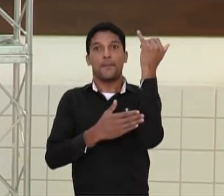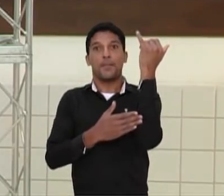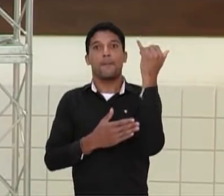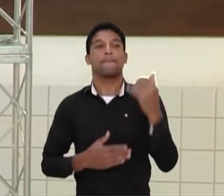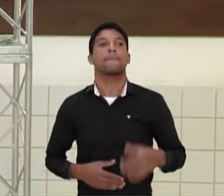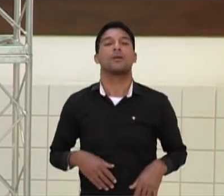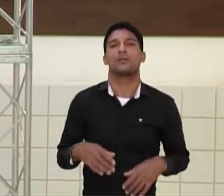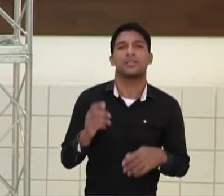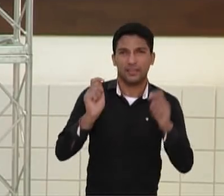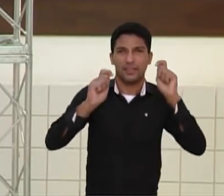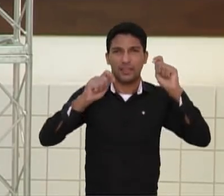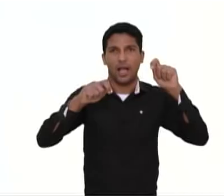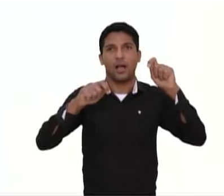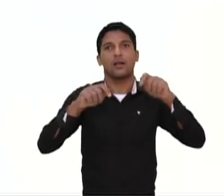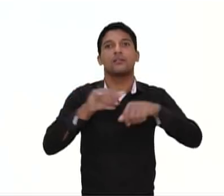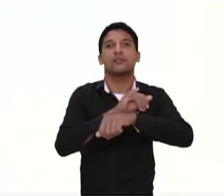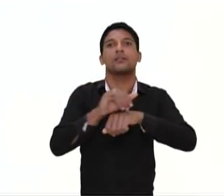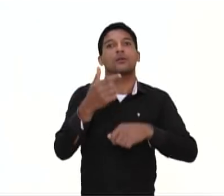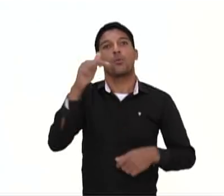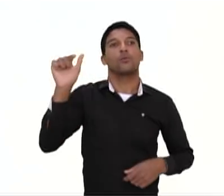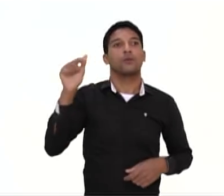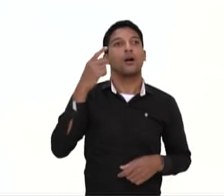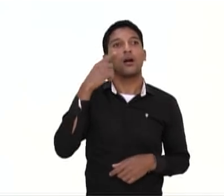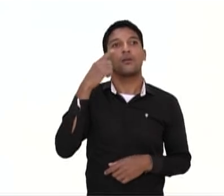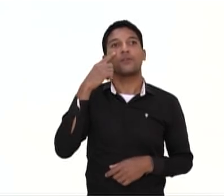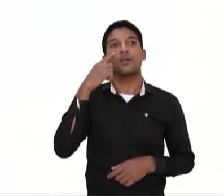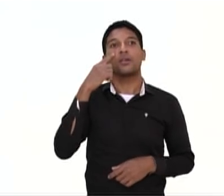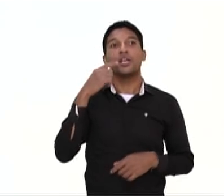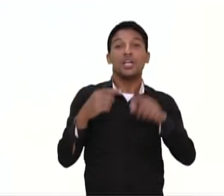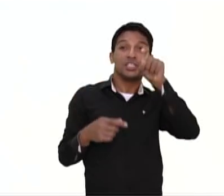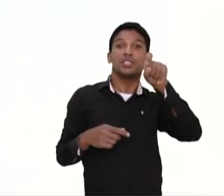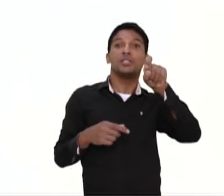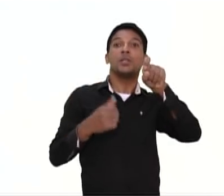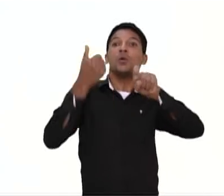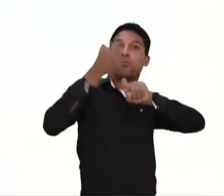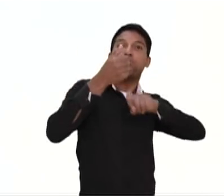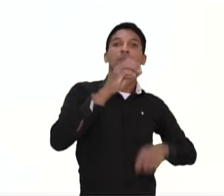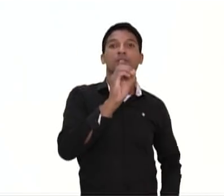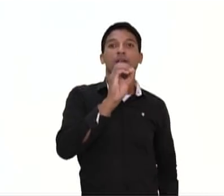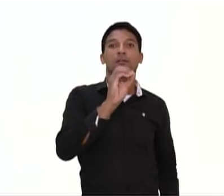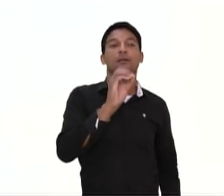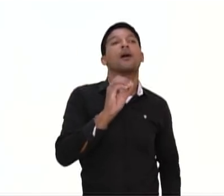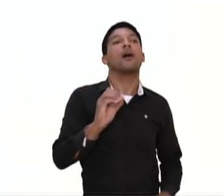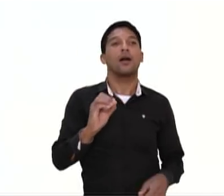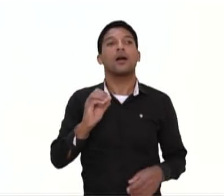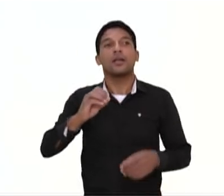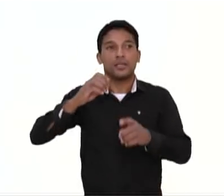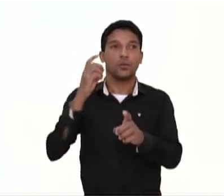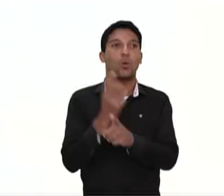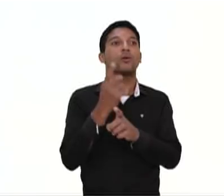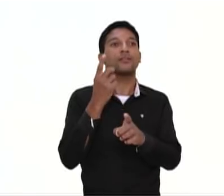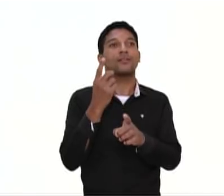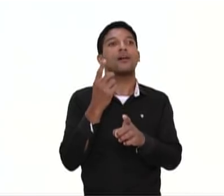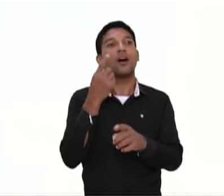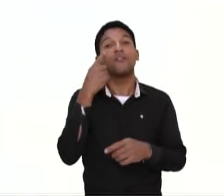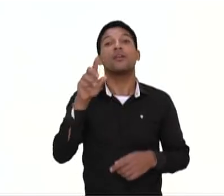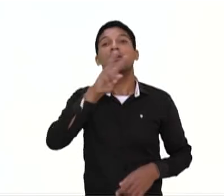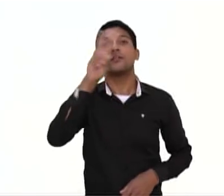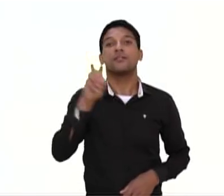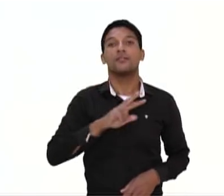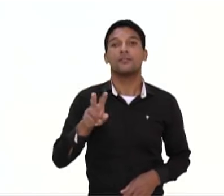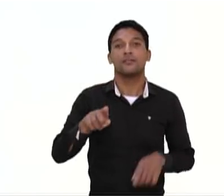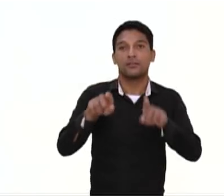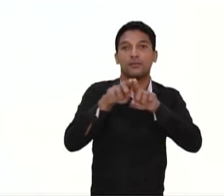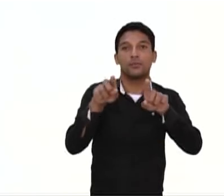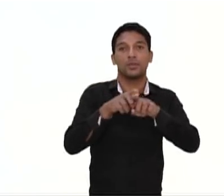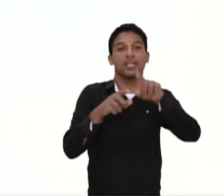calcular o valor de y, né? Então, o gráfico intercepta o eixo y quando x é igual a zero. Olha como ficaria, né?